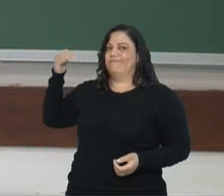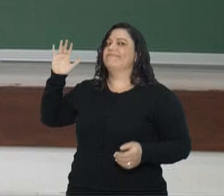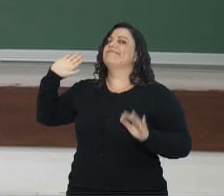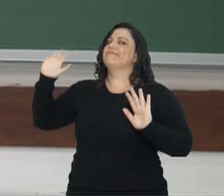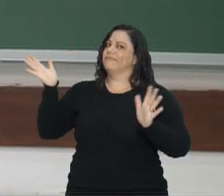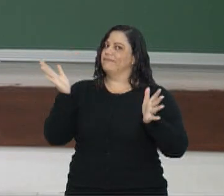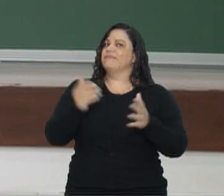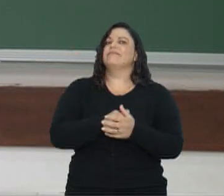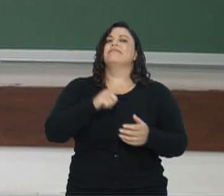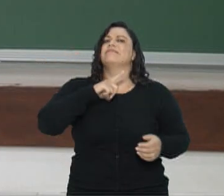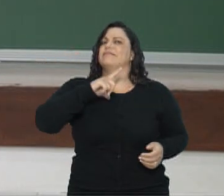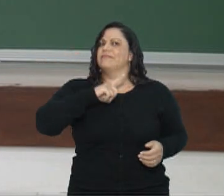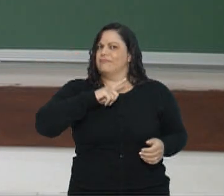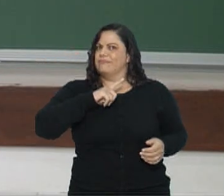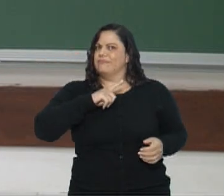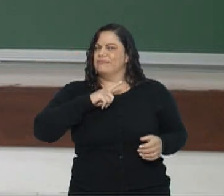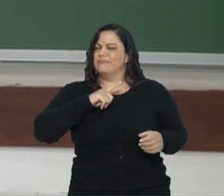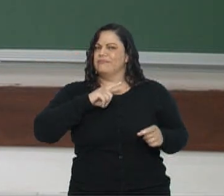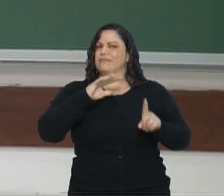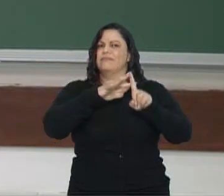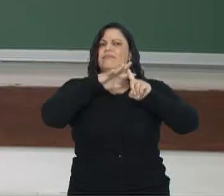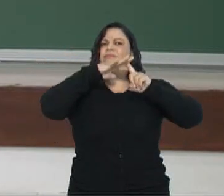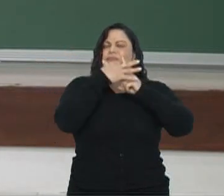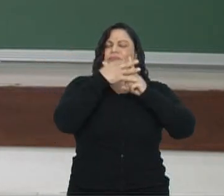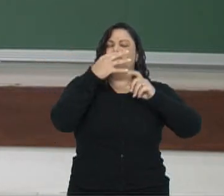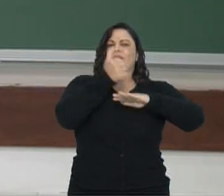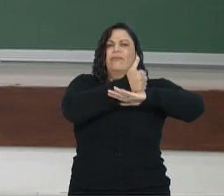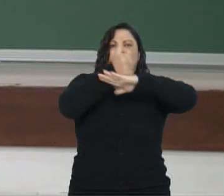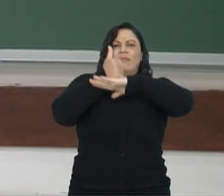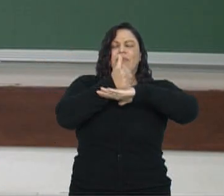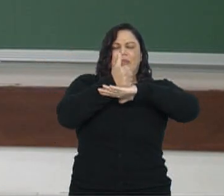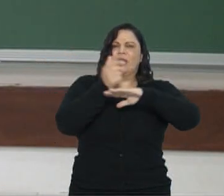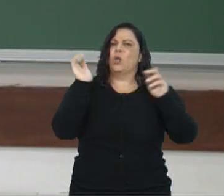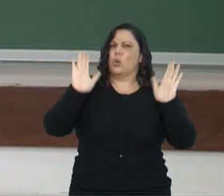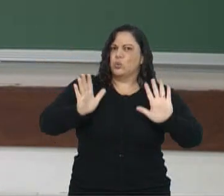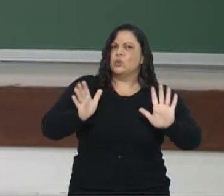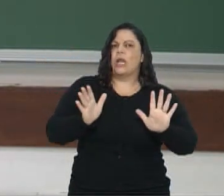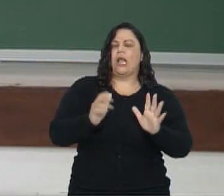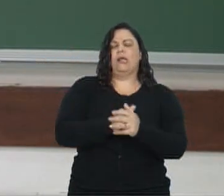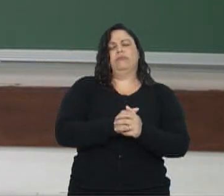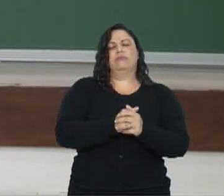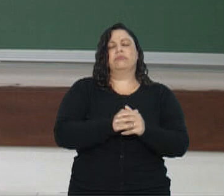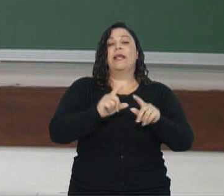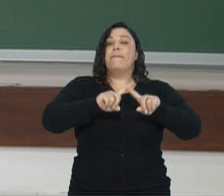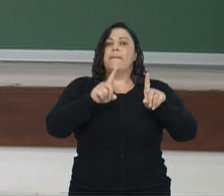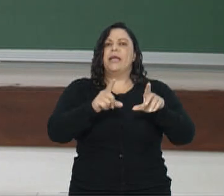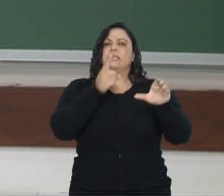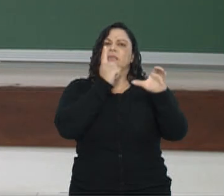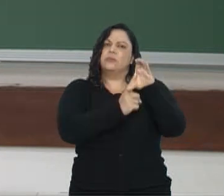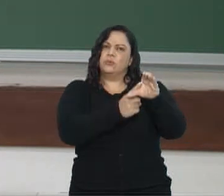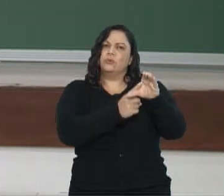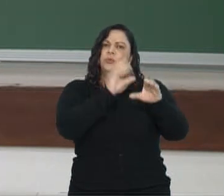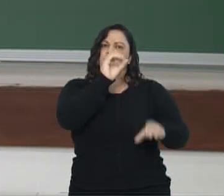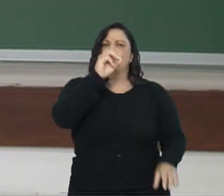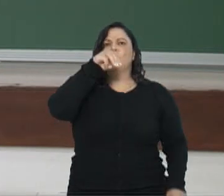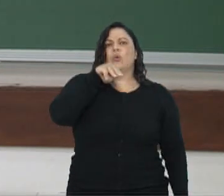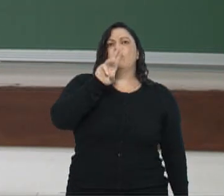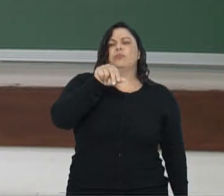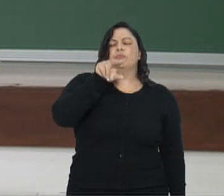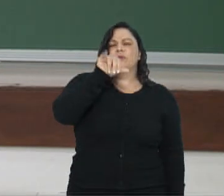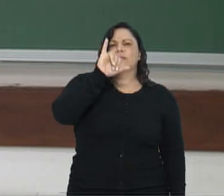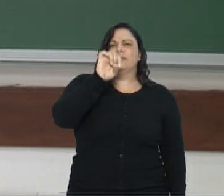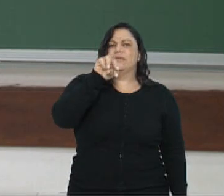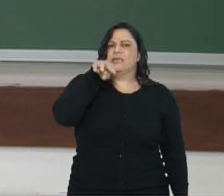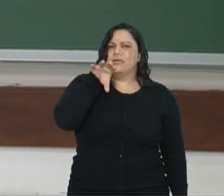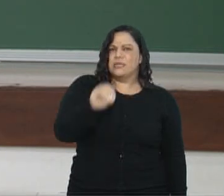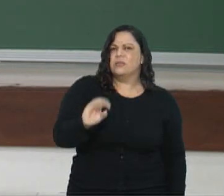socialismo no planeta Terra? Houve. Houve comunismo? Não. Isso nunca aconteceu. Sempre houve um governo, um Estado tentando administrar